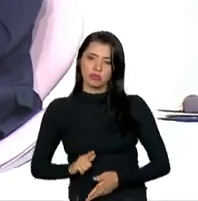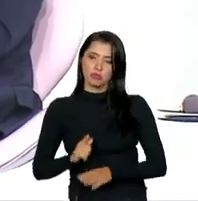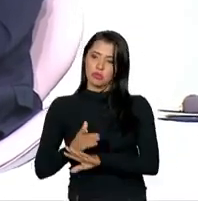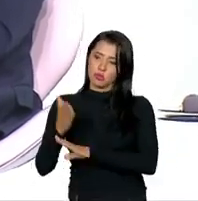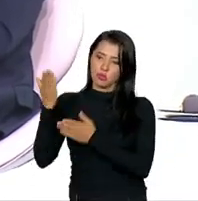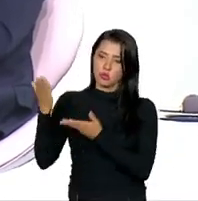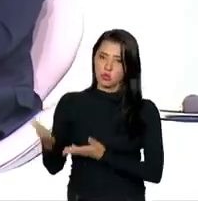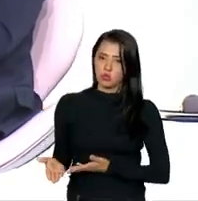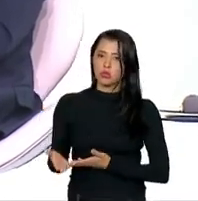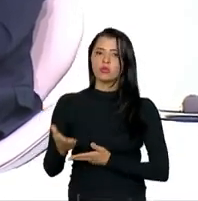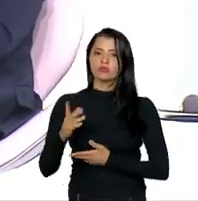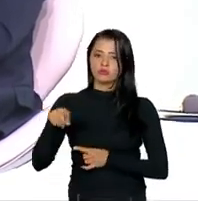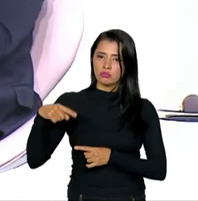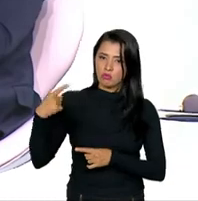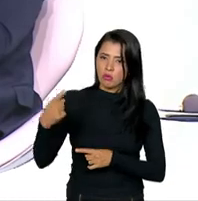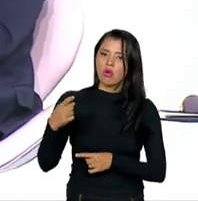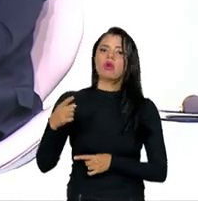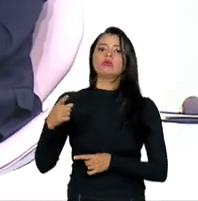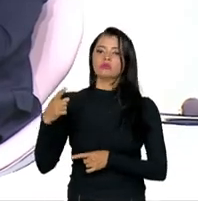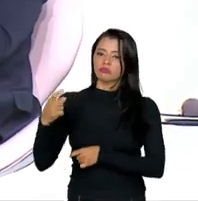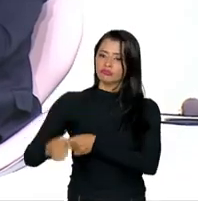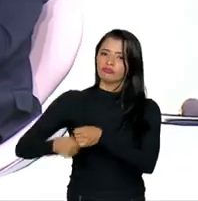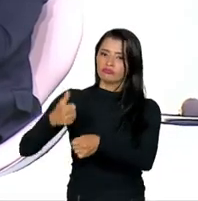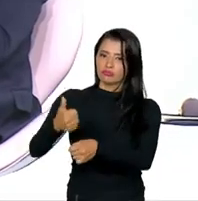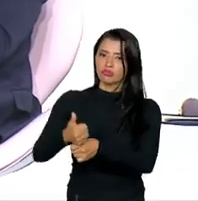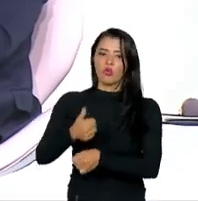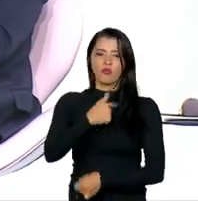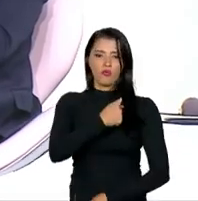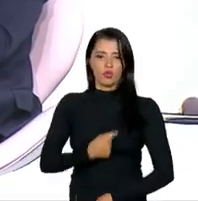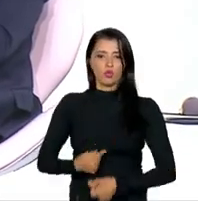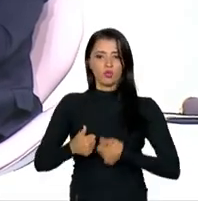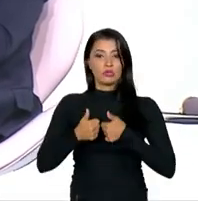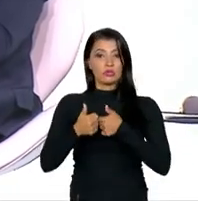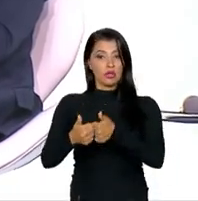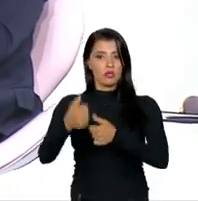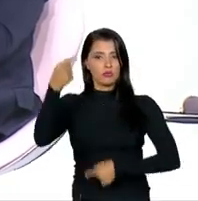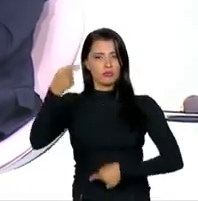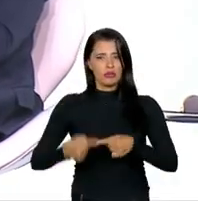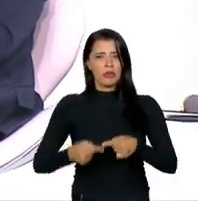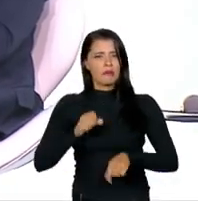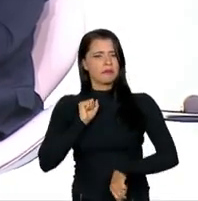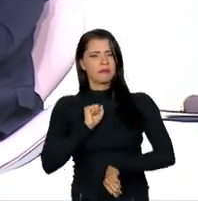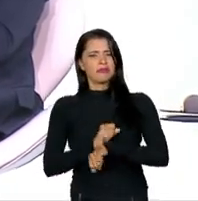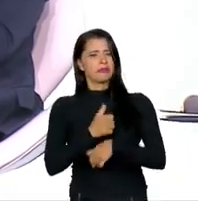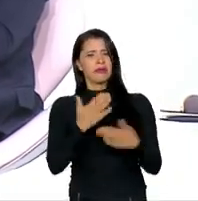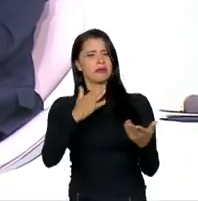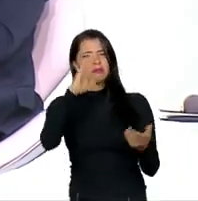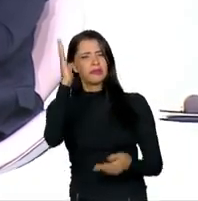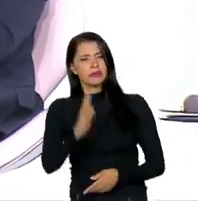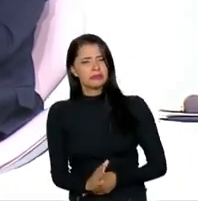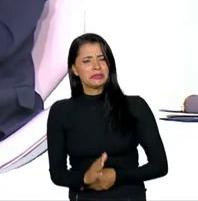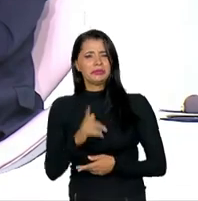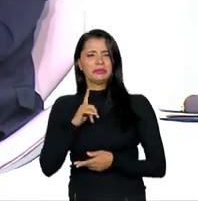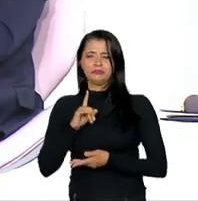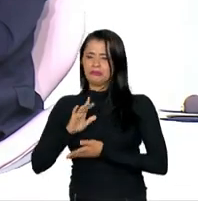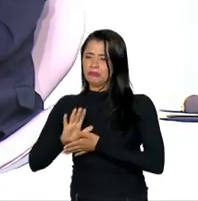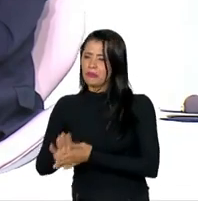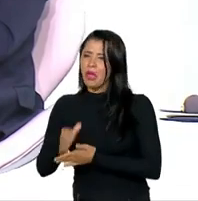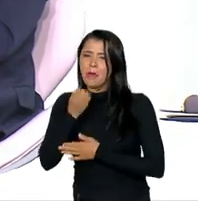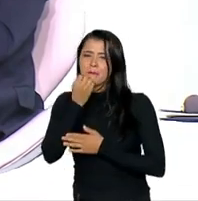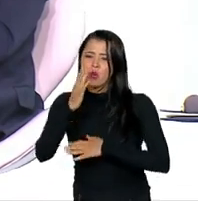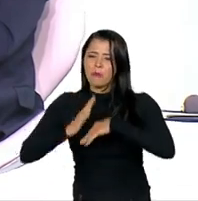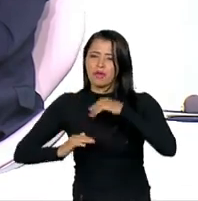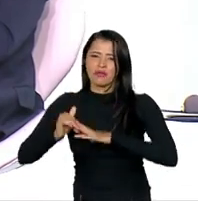condição de governador, os próximos governadores têm que seguir essa política. A gente tem que acabar com esse negócio do Brasil de desconstruir as boas